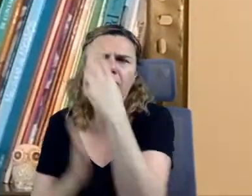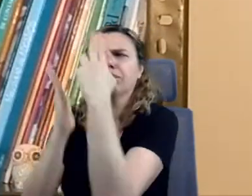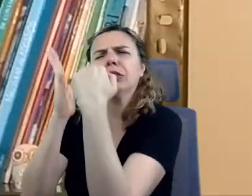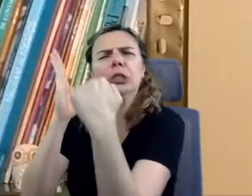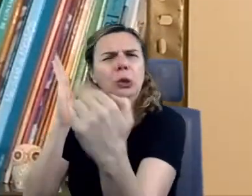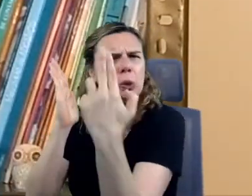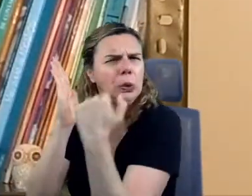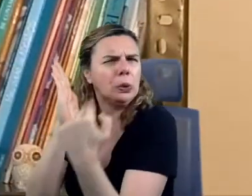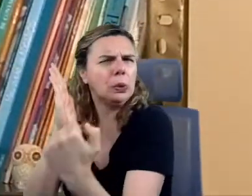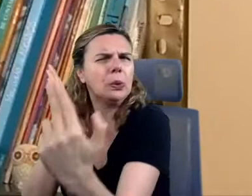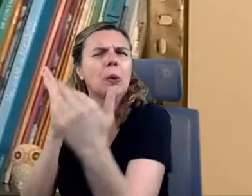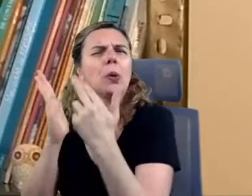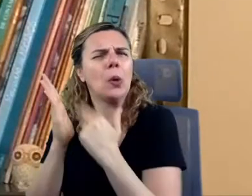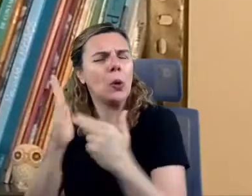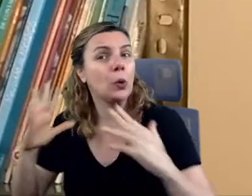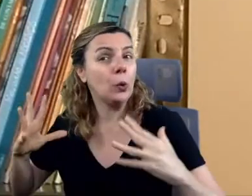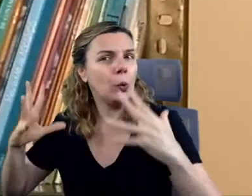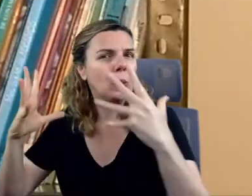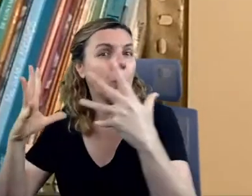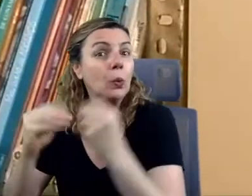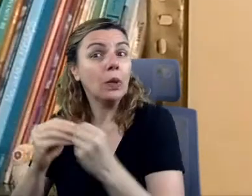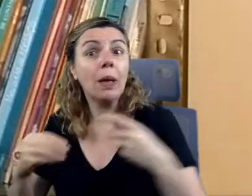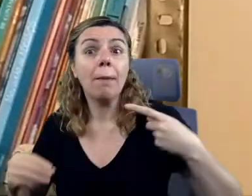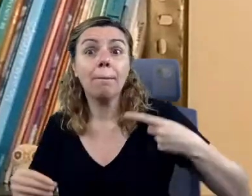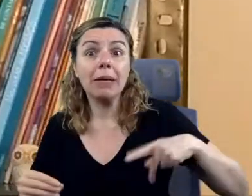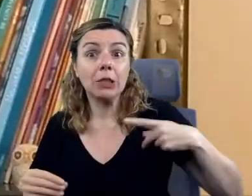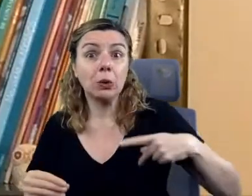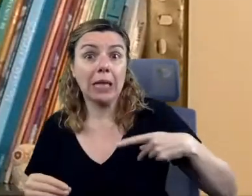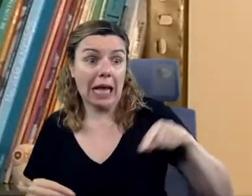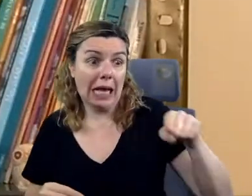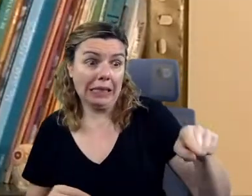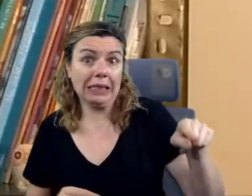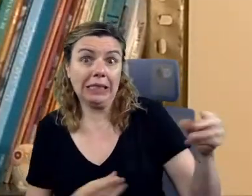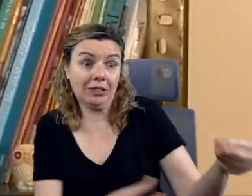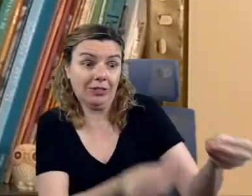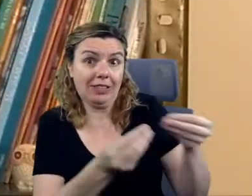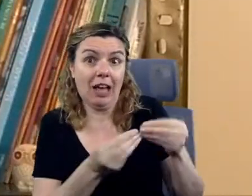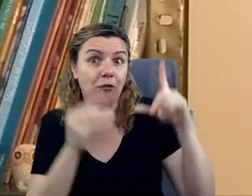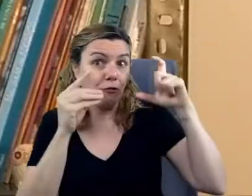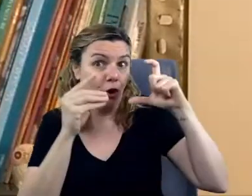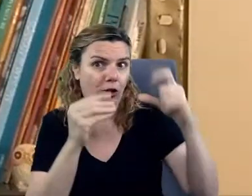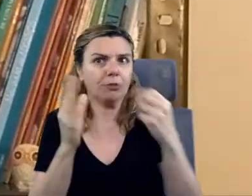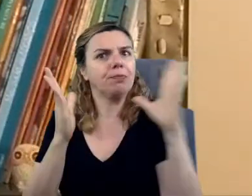Gabriel pintou o bosque e copiou os personagens de uma foto que o homem tirou da sua carteira.